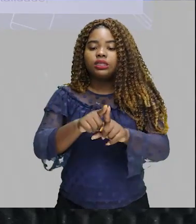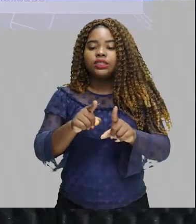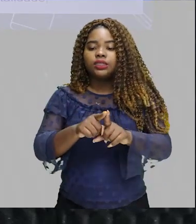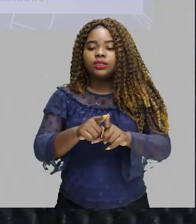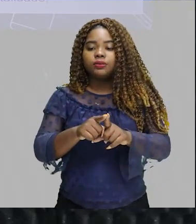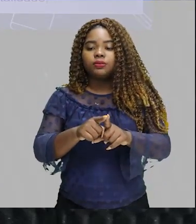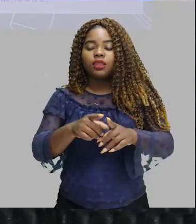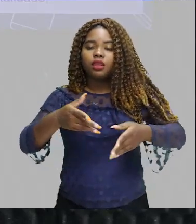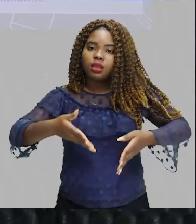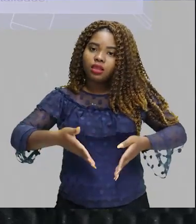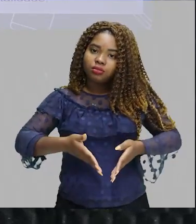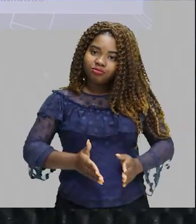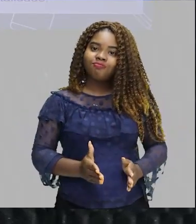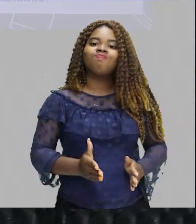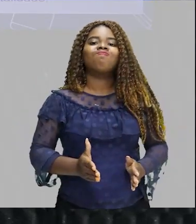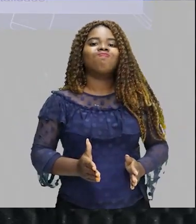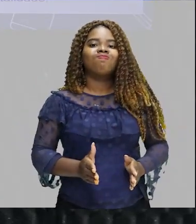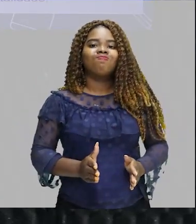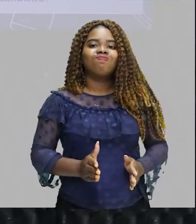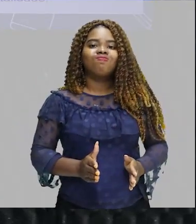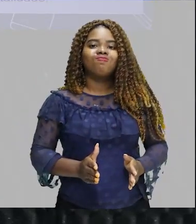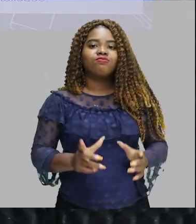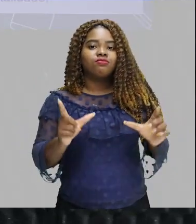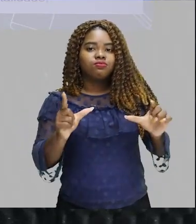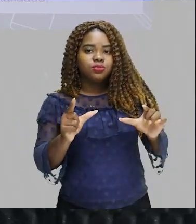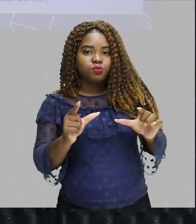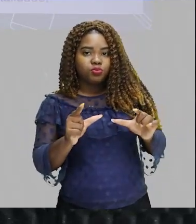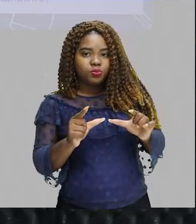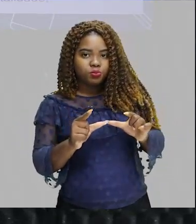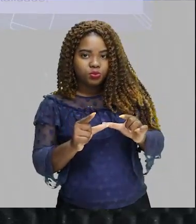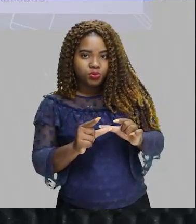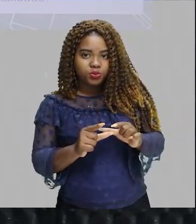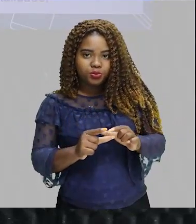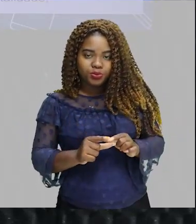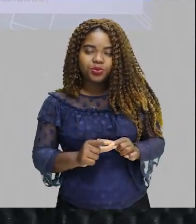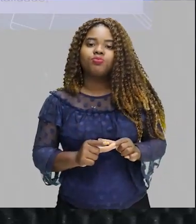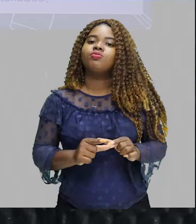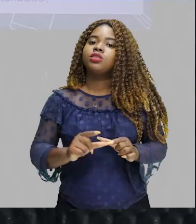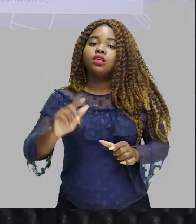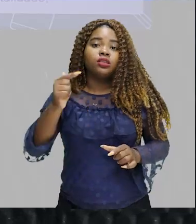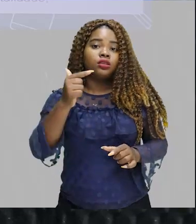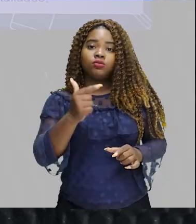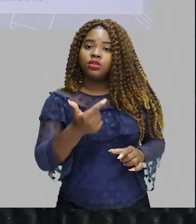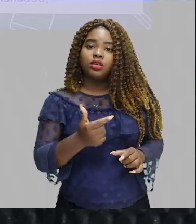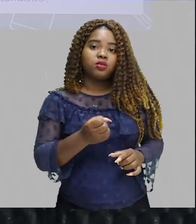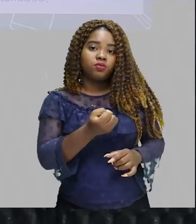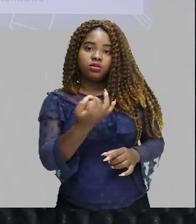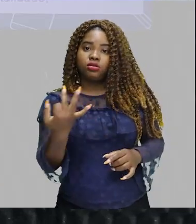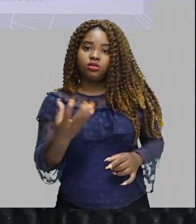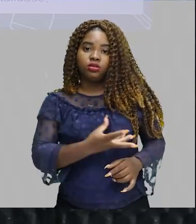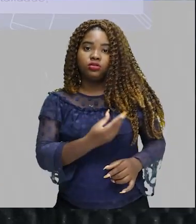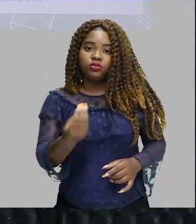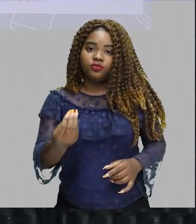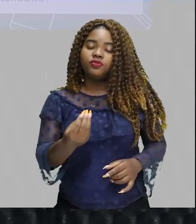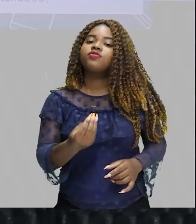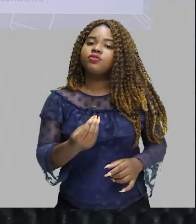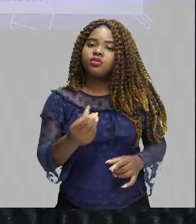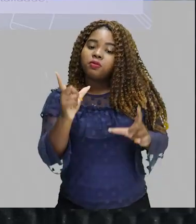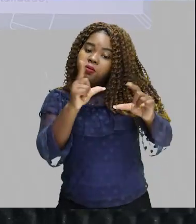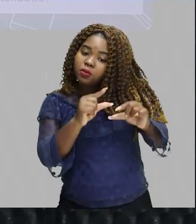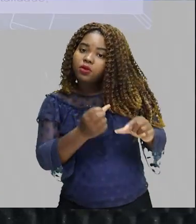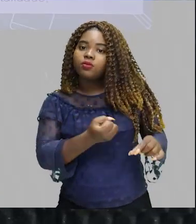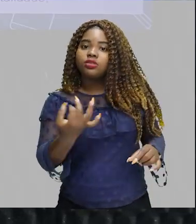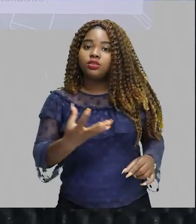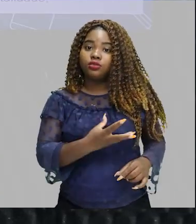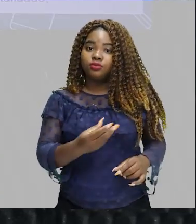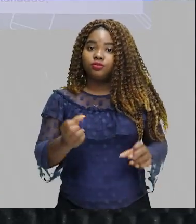taxa de natalidade. As pessoas têm hoje uma menor quantidade de filhos, se comparado a décadas anteriores.